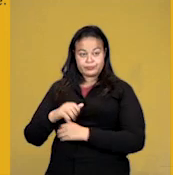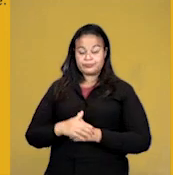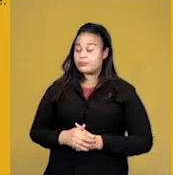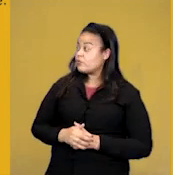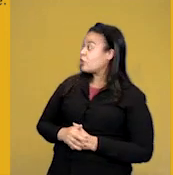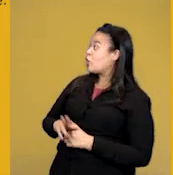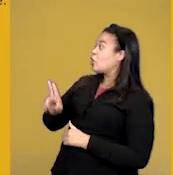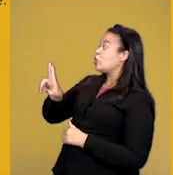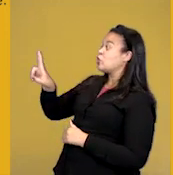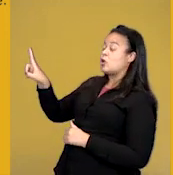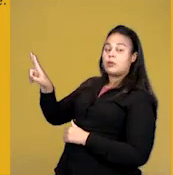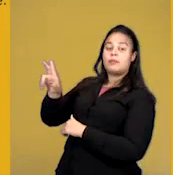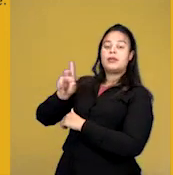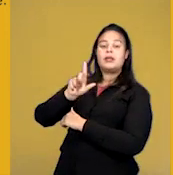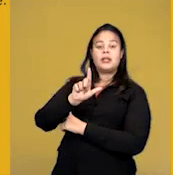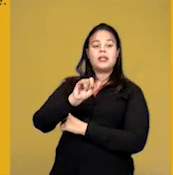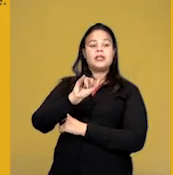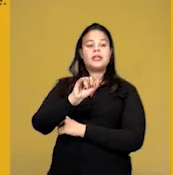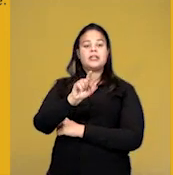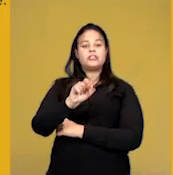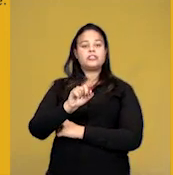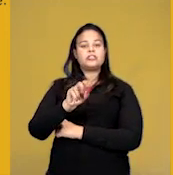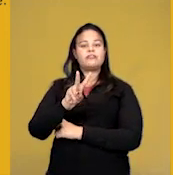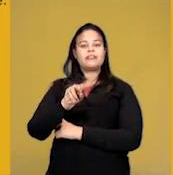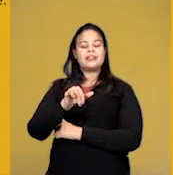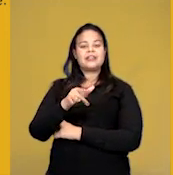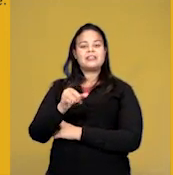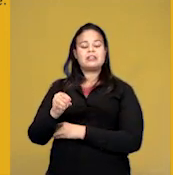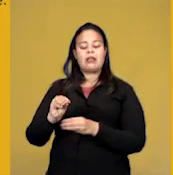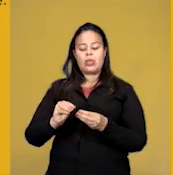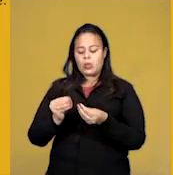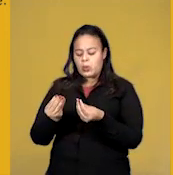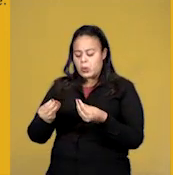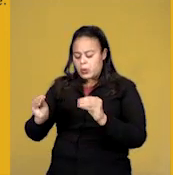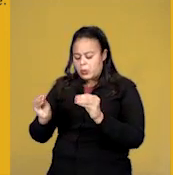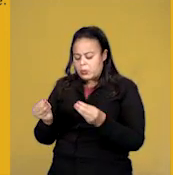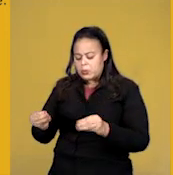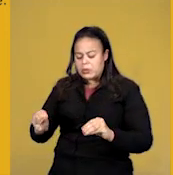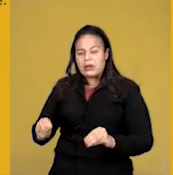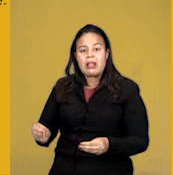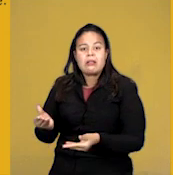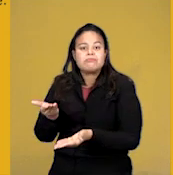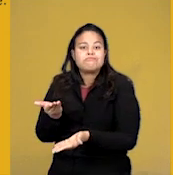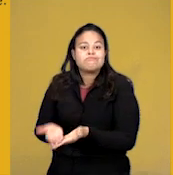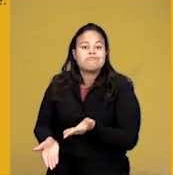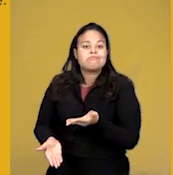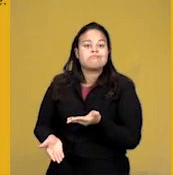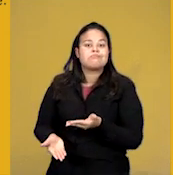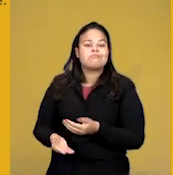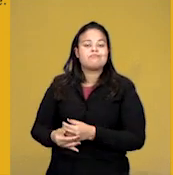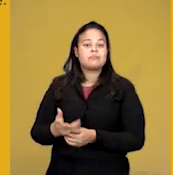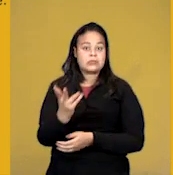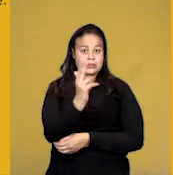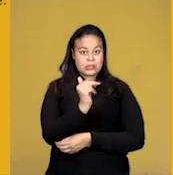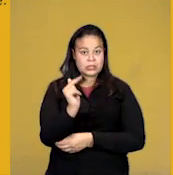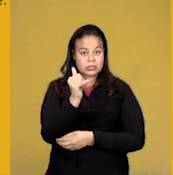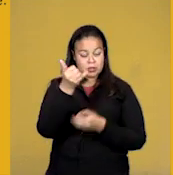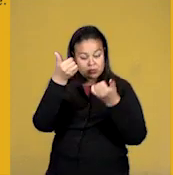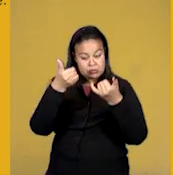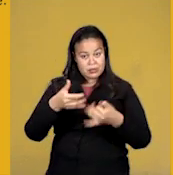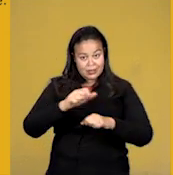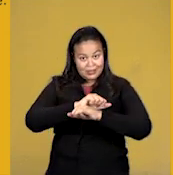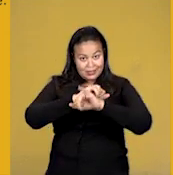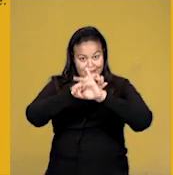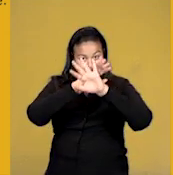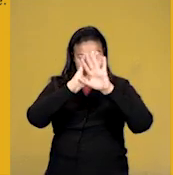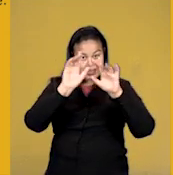é o processo pelo qual ocorre perda de nutrientes do solo. Eu vou fazer um desenho aqui para eu poder explicar o que é